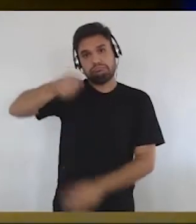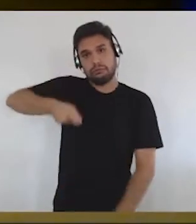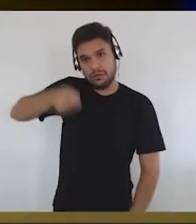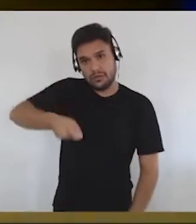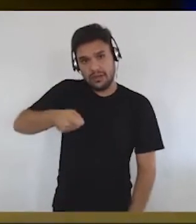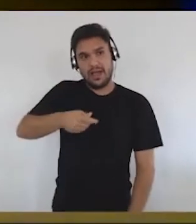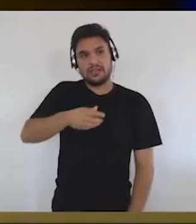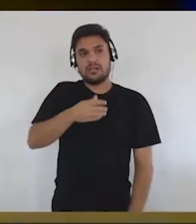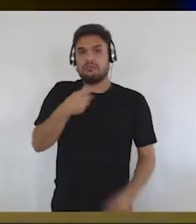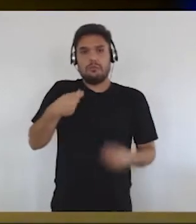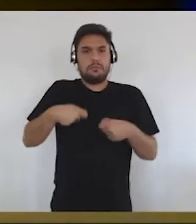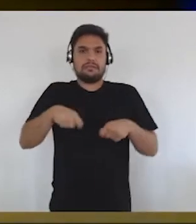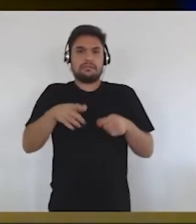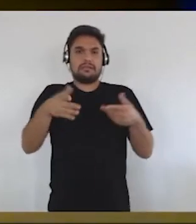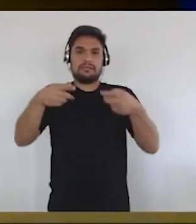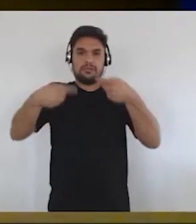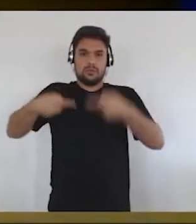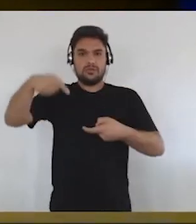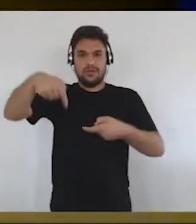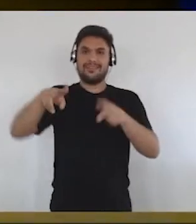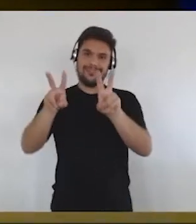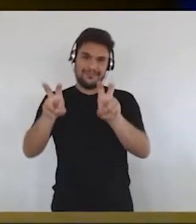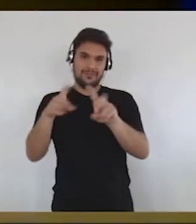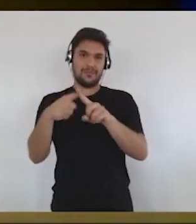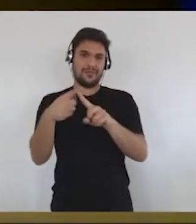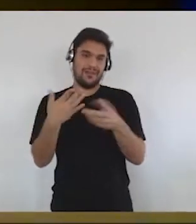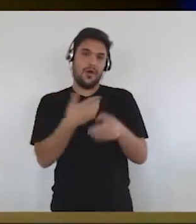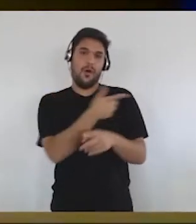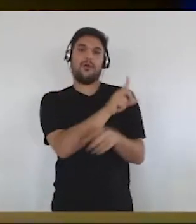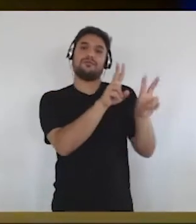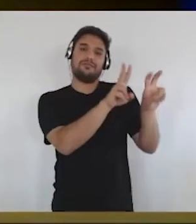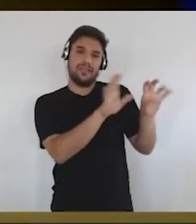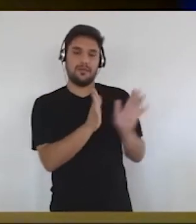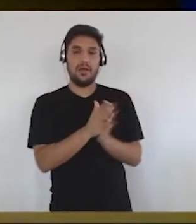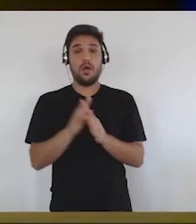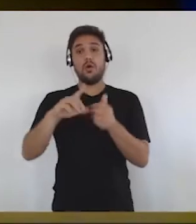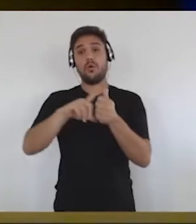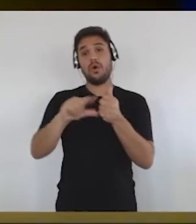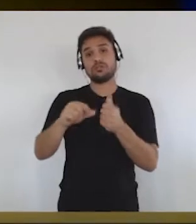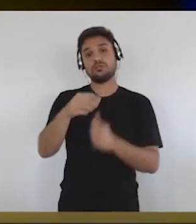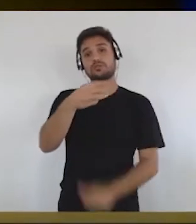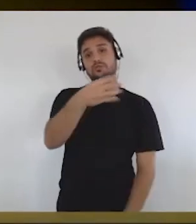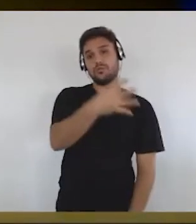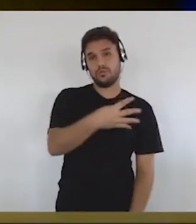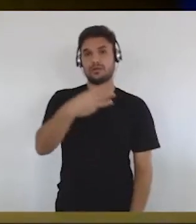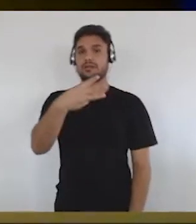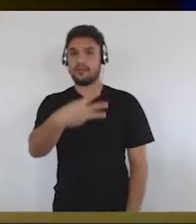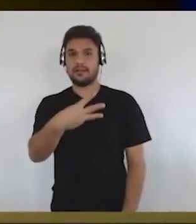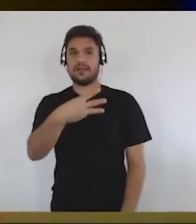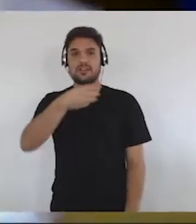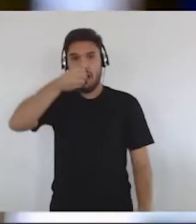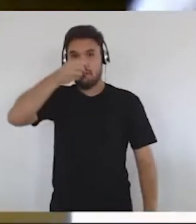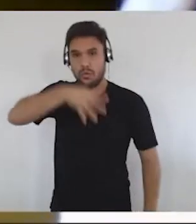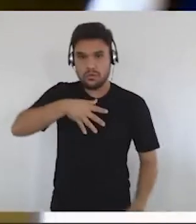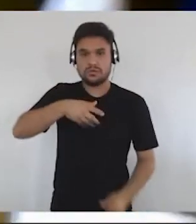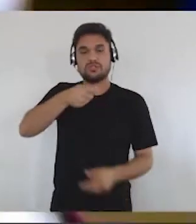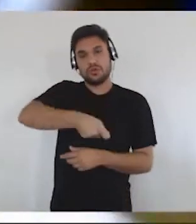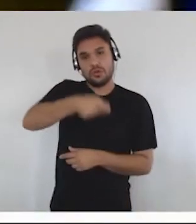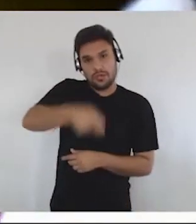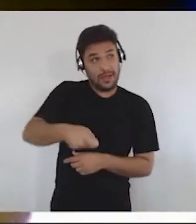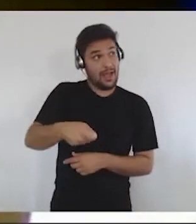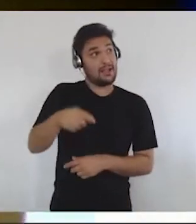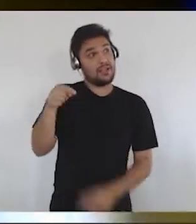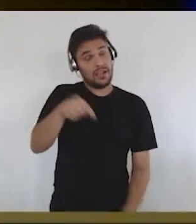analisar nesse painel, em virtude da temática que foi distribuída. O artigo 43 da Lei de Abuso de Autoridade, ele fora